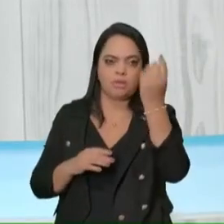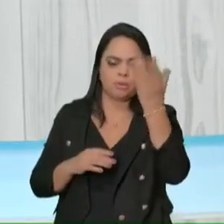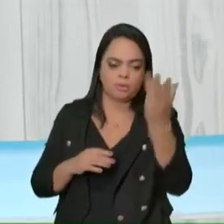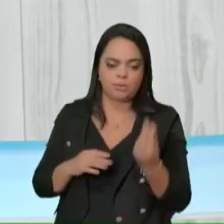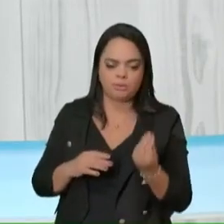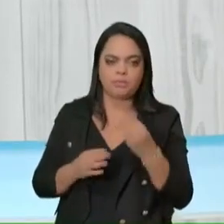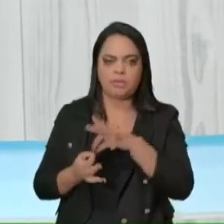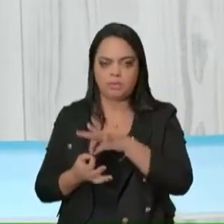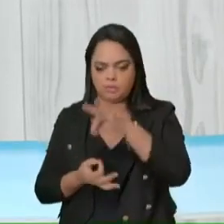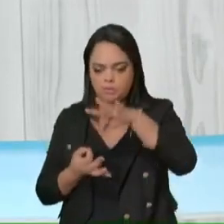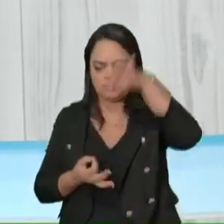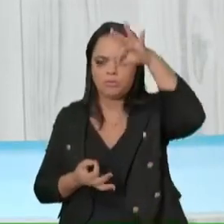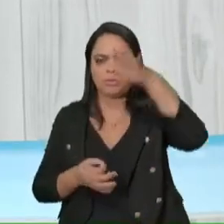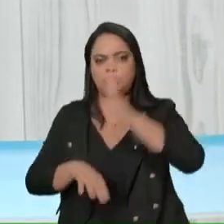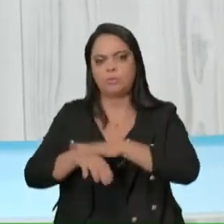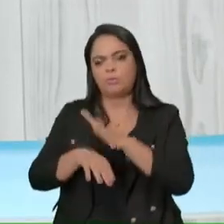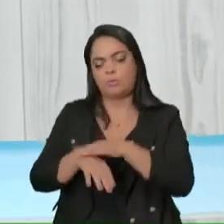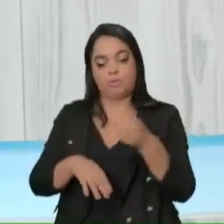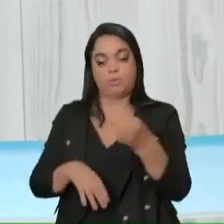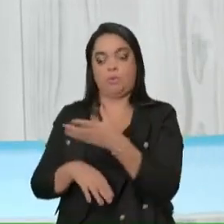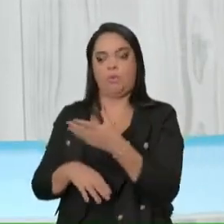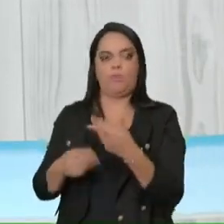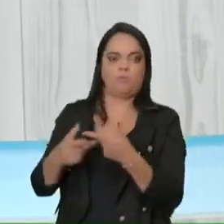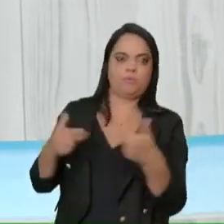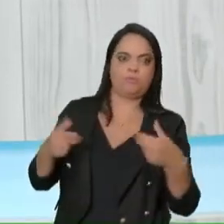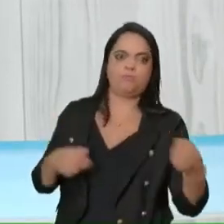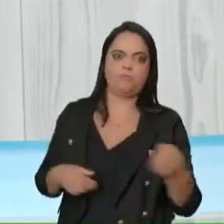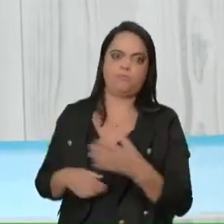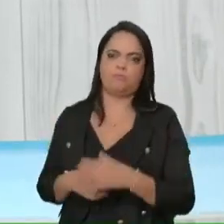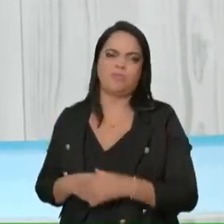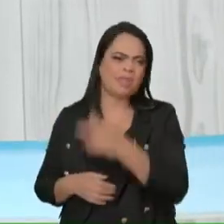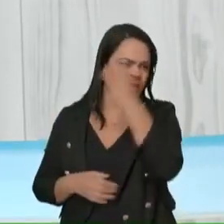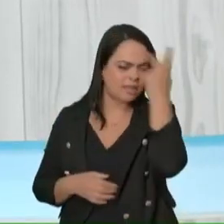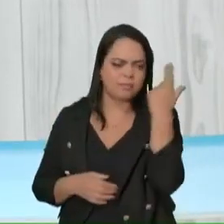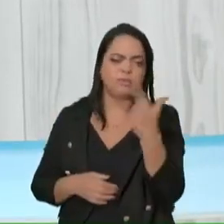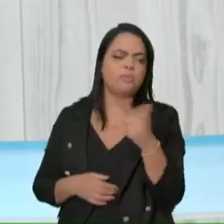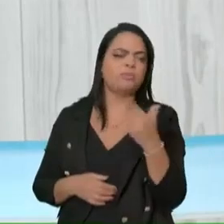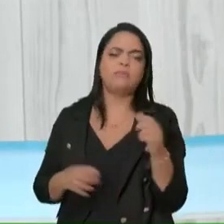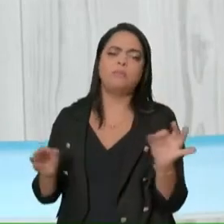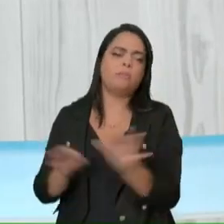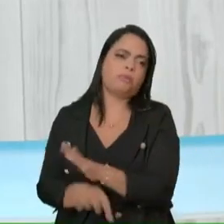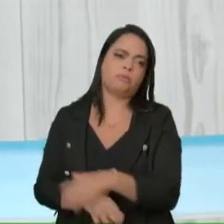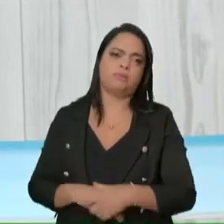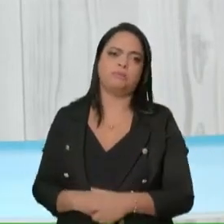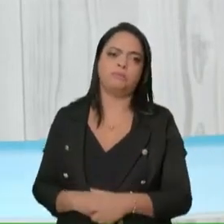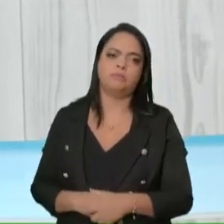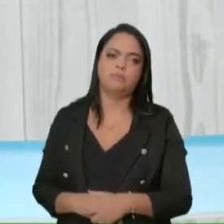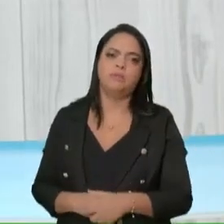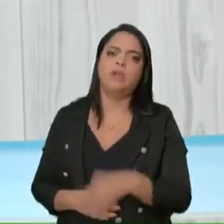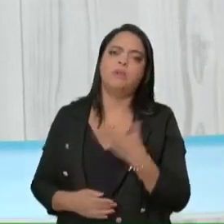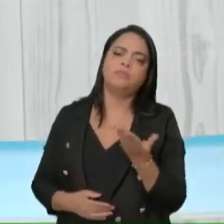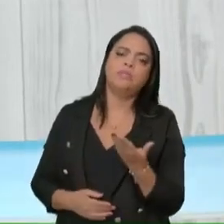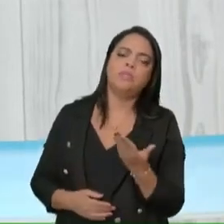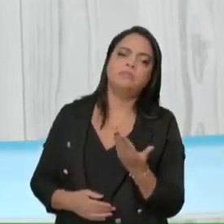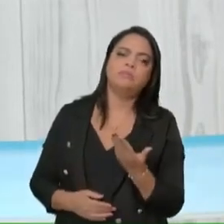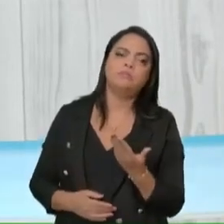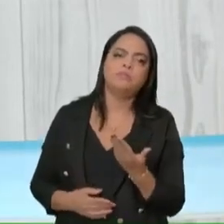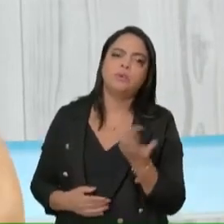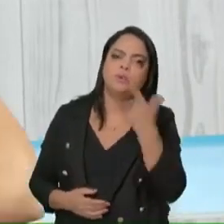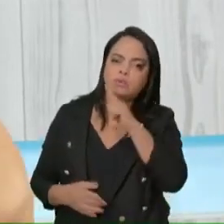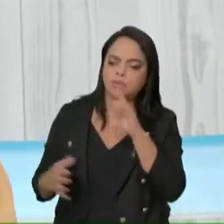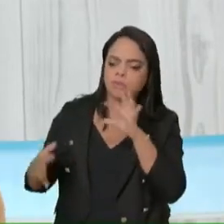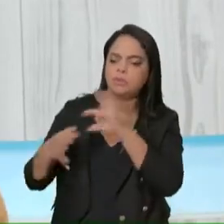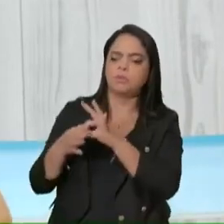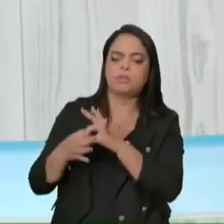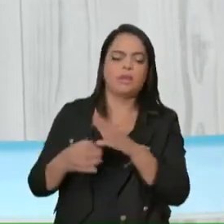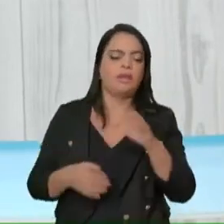que ainda era tudo muito novo e muito... as pessoas não tinham tanto preparo para isso, você vai acabar se conectando, e foi isso que